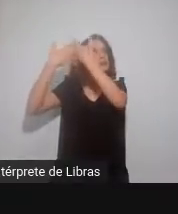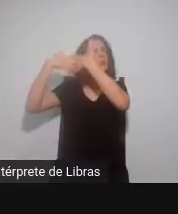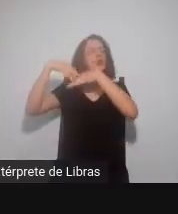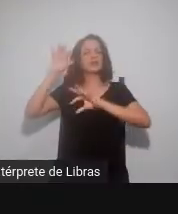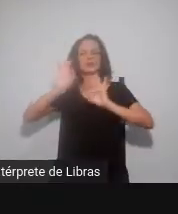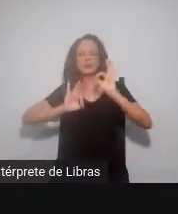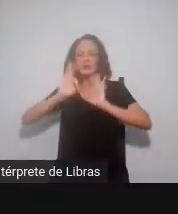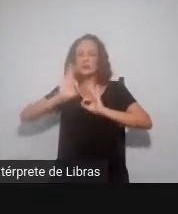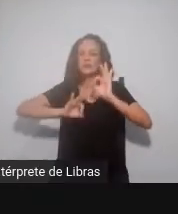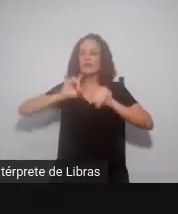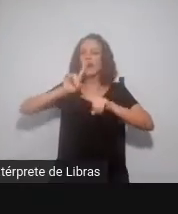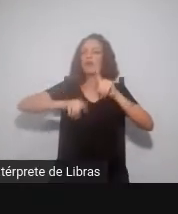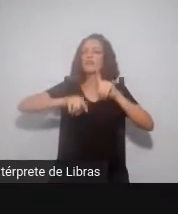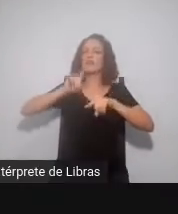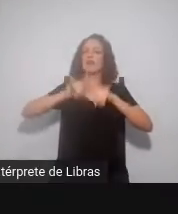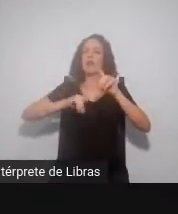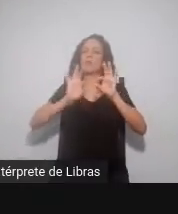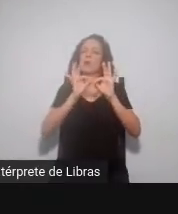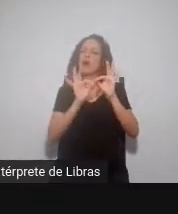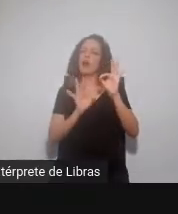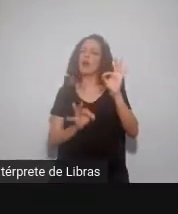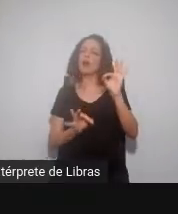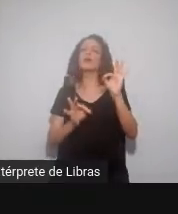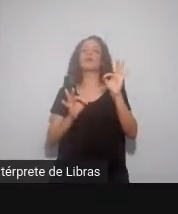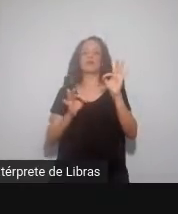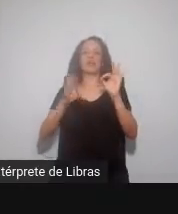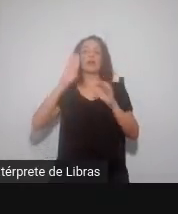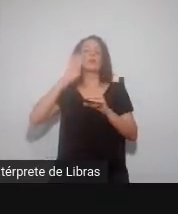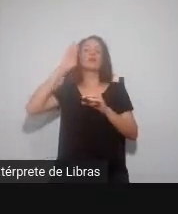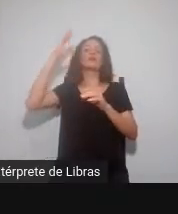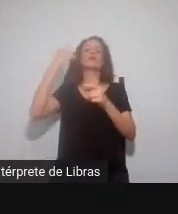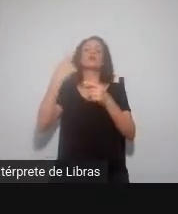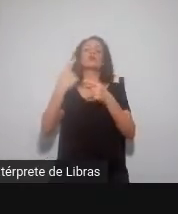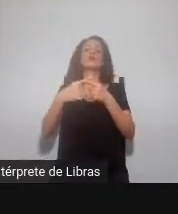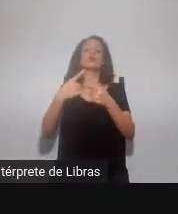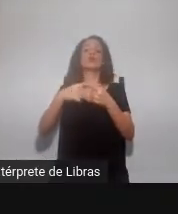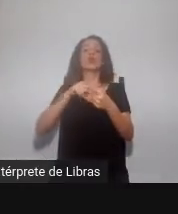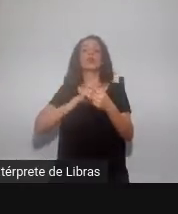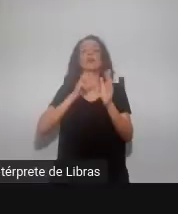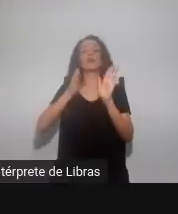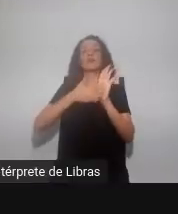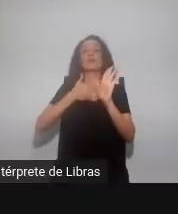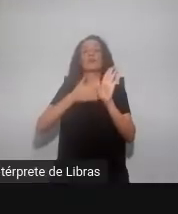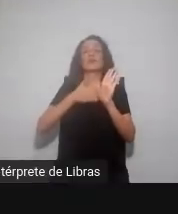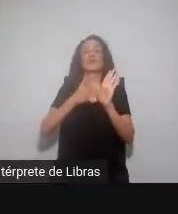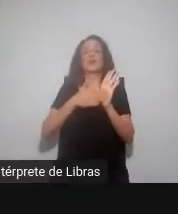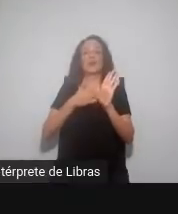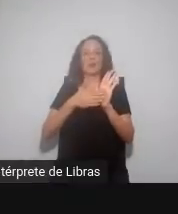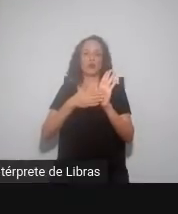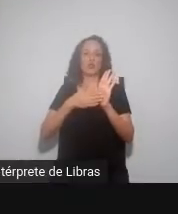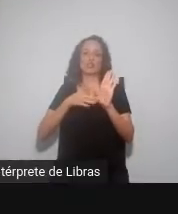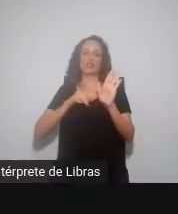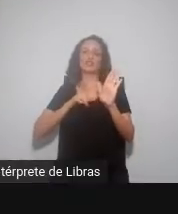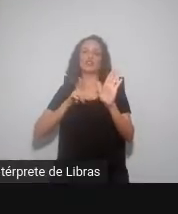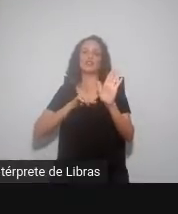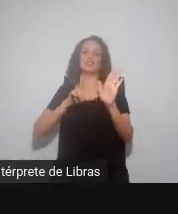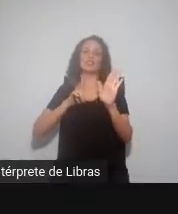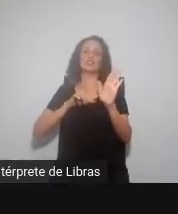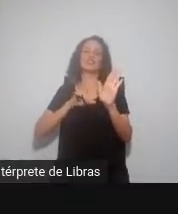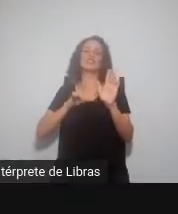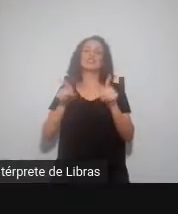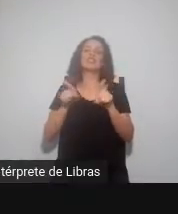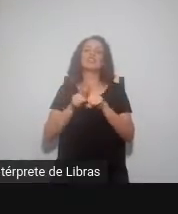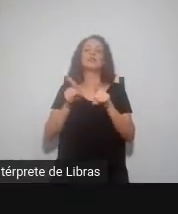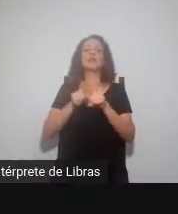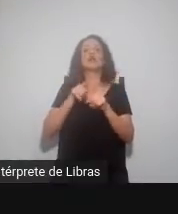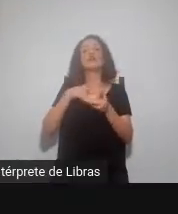em especial as propostas pelas professoras feitas nessas últimas 2 semanas. Começarei pelo